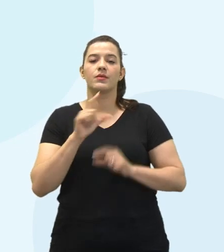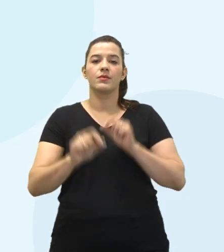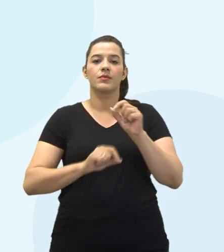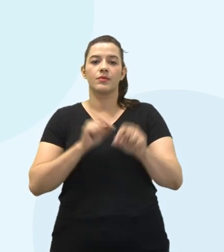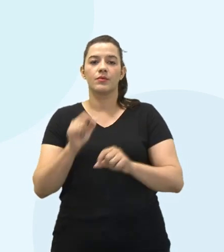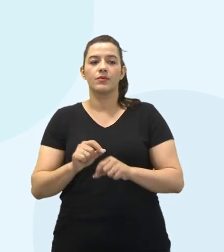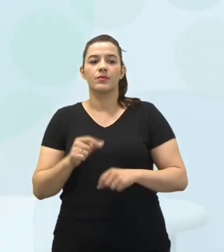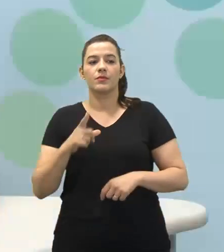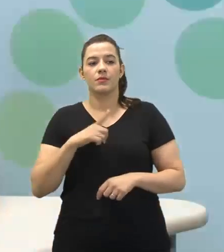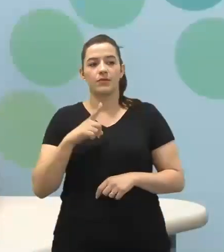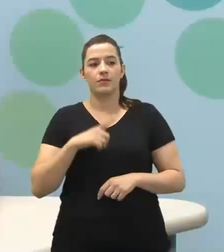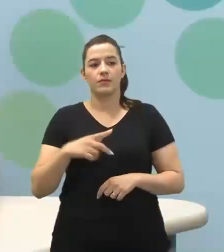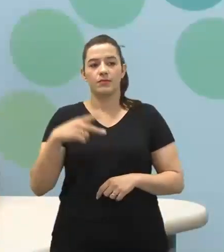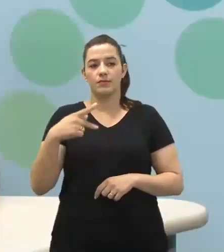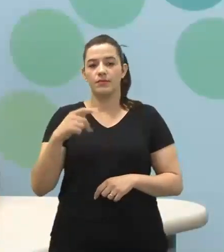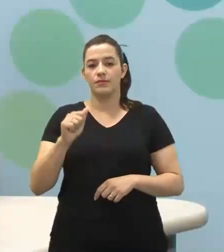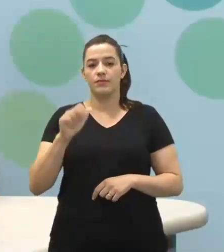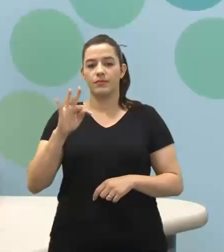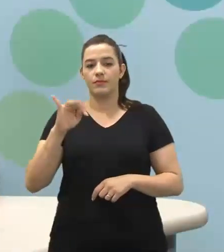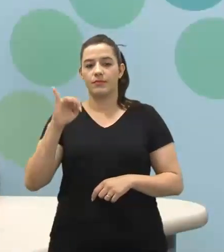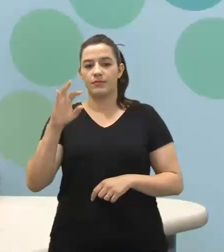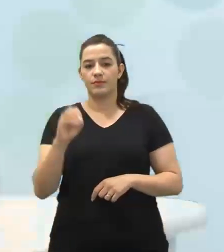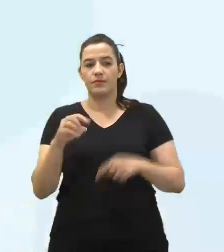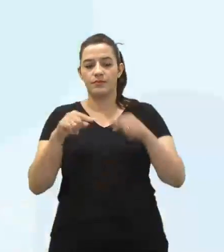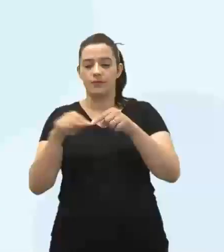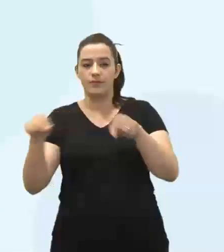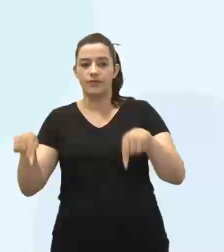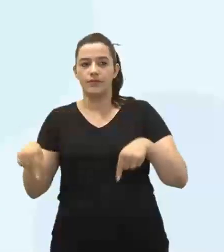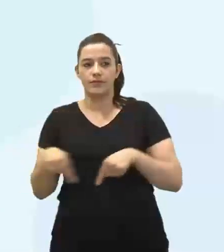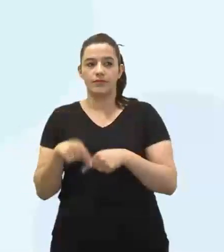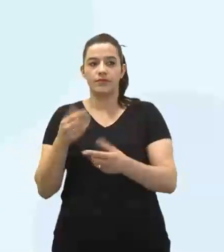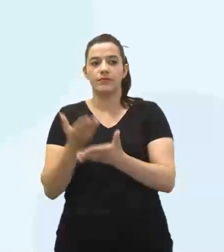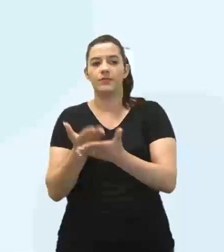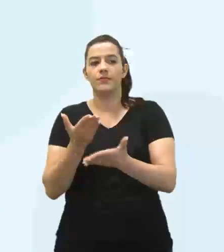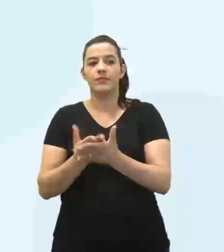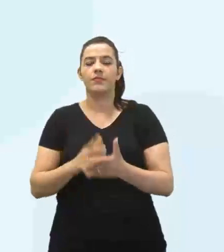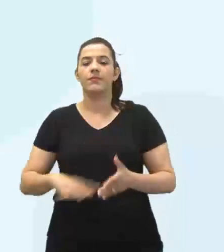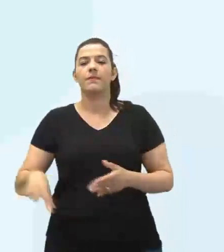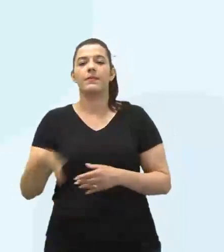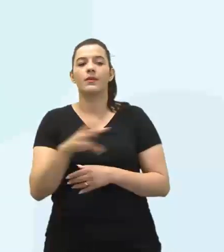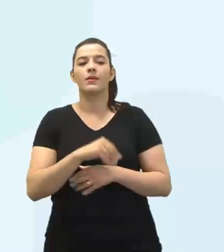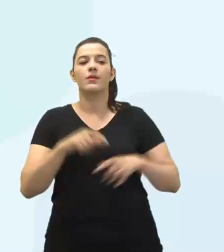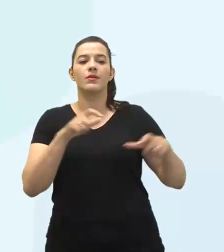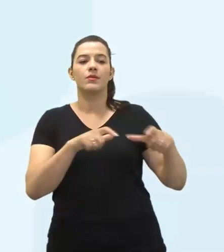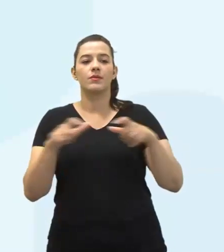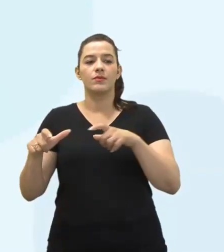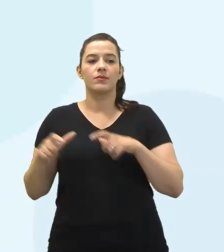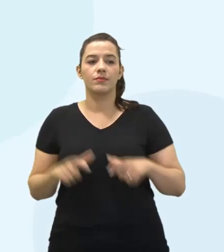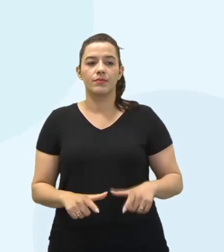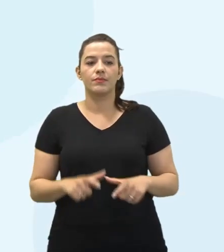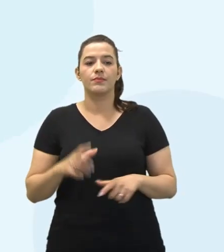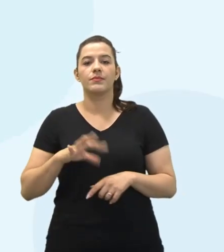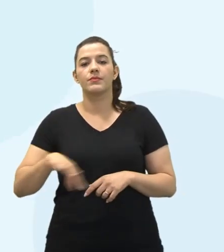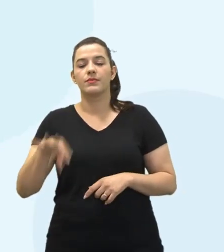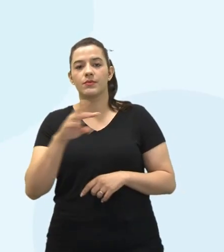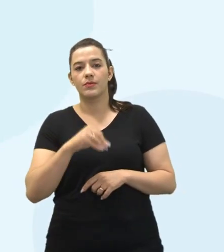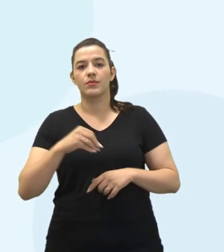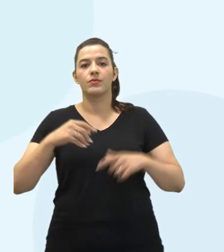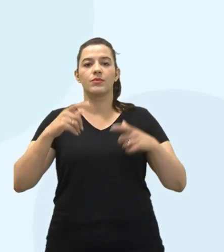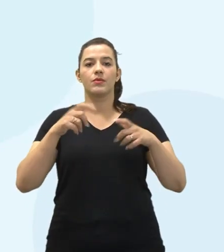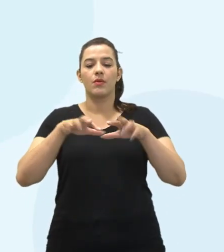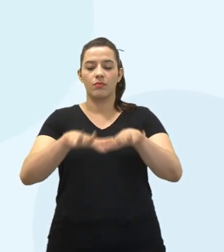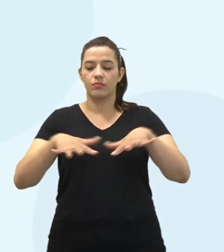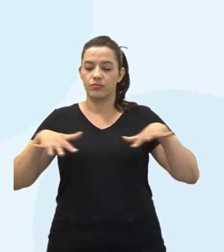o pátio a escola a sala de aula os espaços destinados a horta quadra poliesportiva